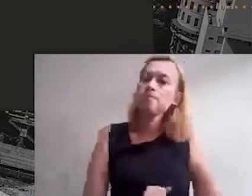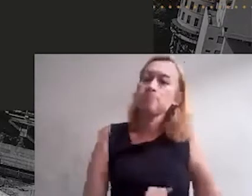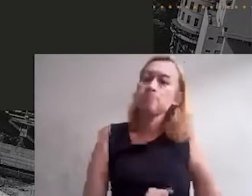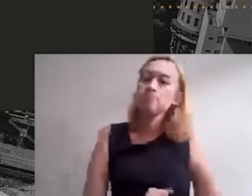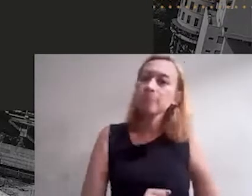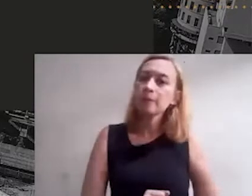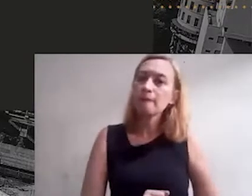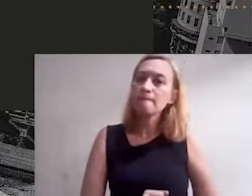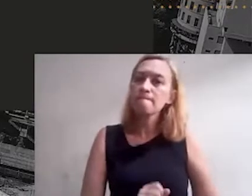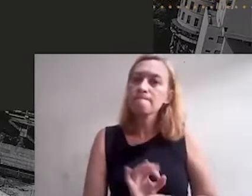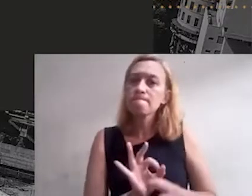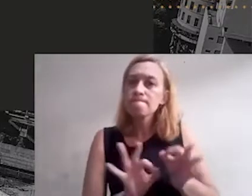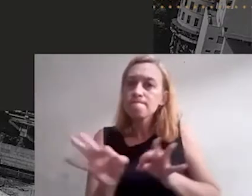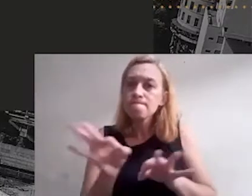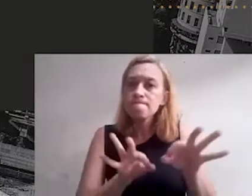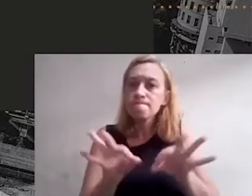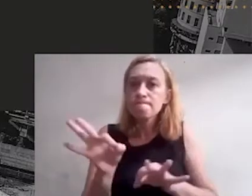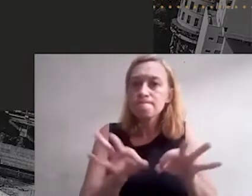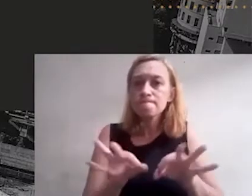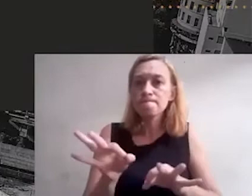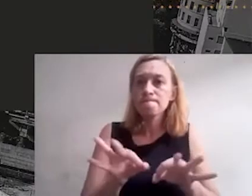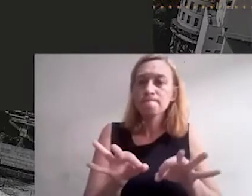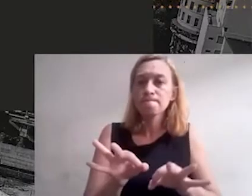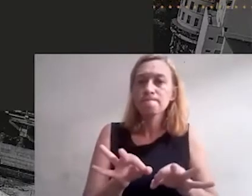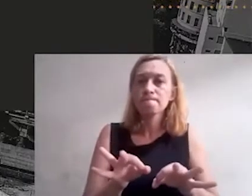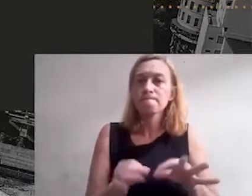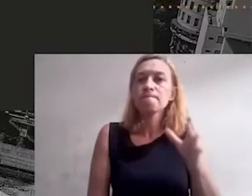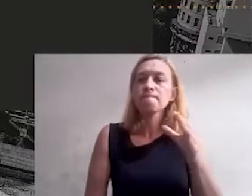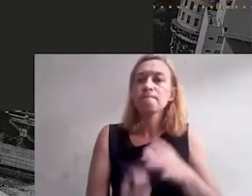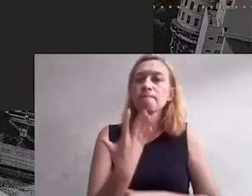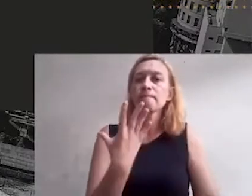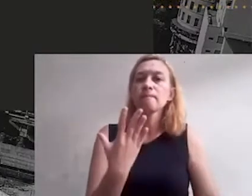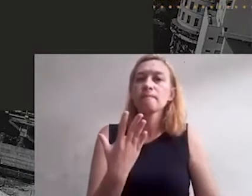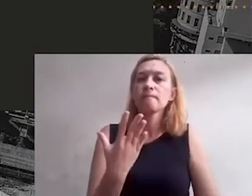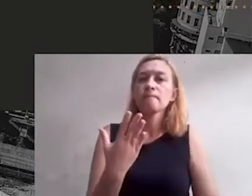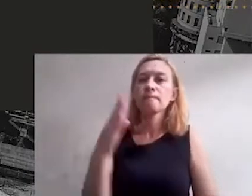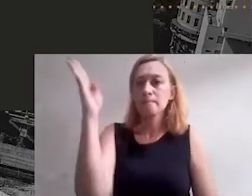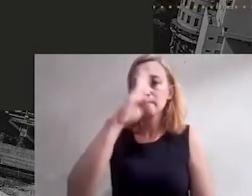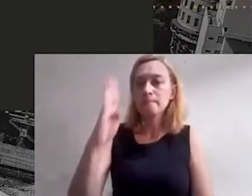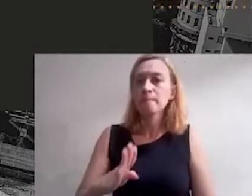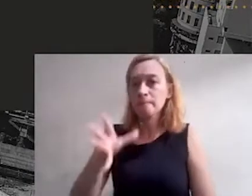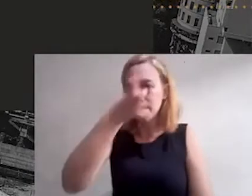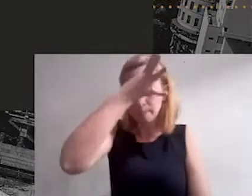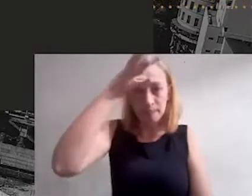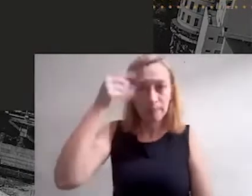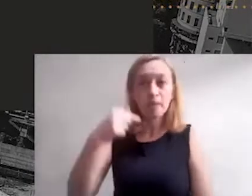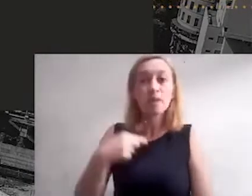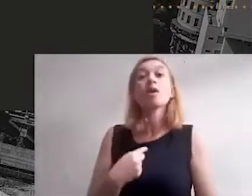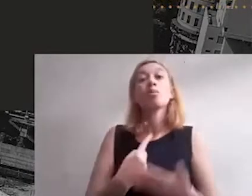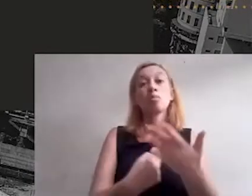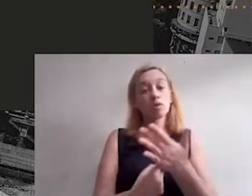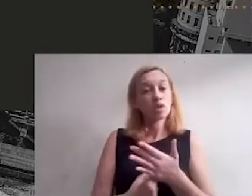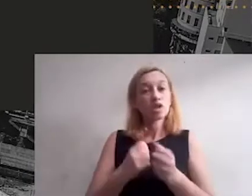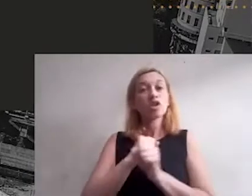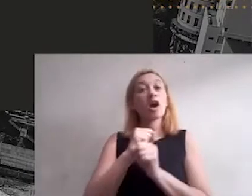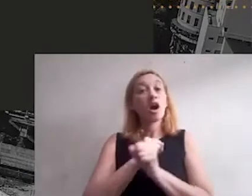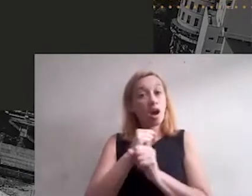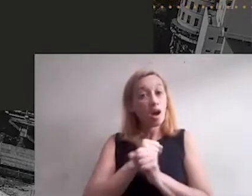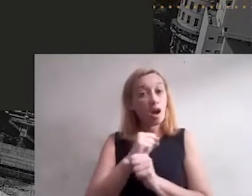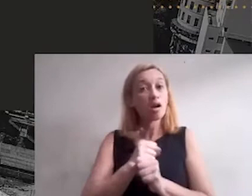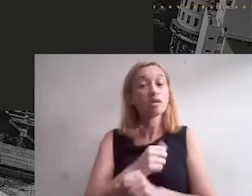um projeto de Brasil para a Amazônia, que é o que eu defendo há muito tempo. É um artigo que eu escrevi, acho que uns 15 anos atrás,